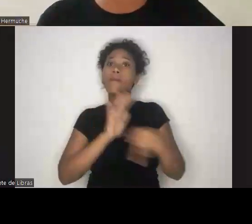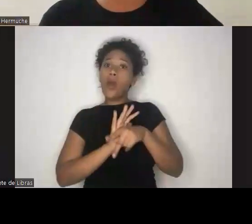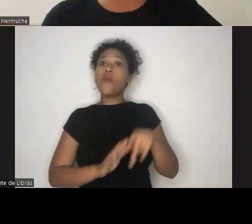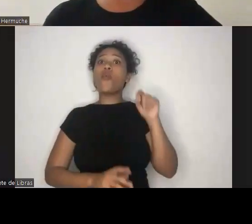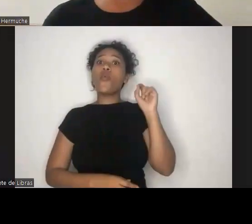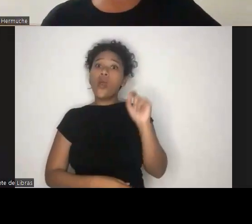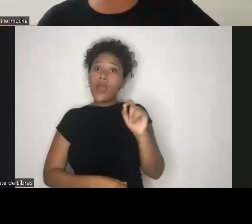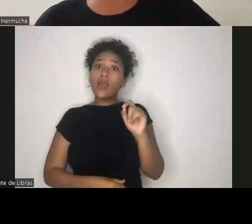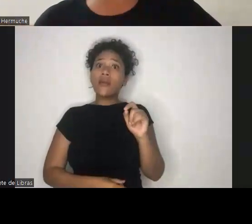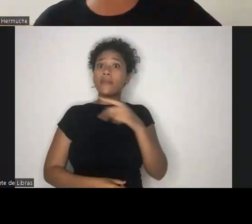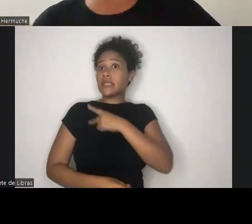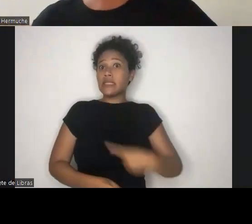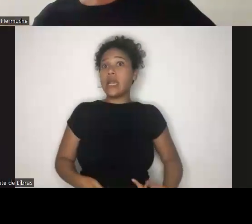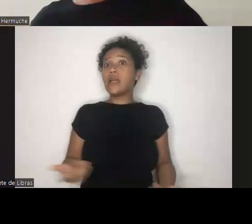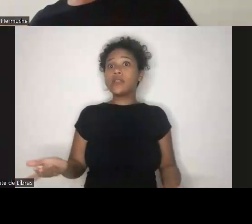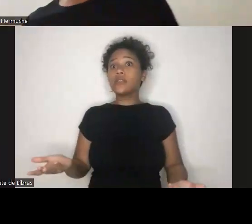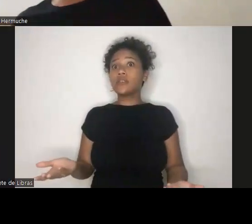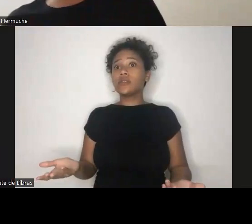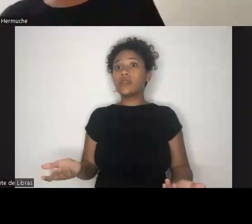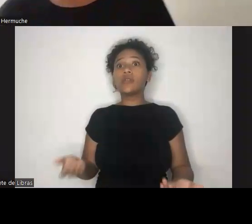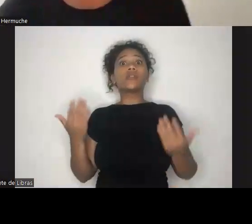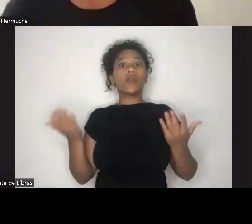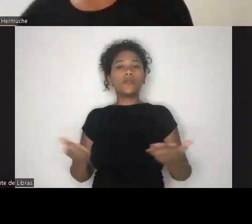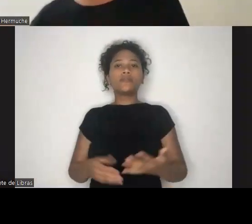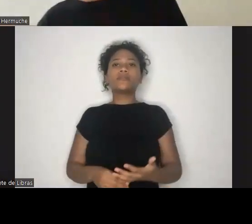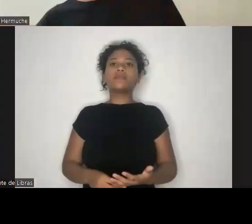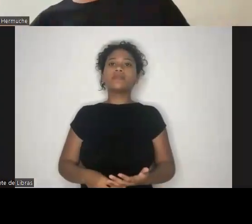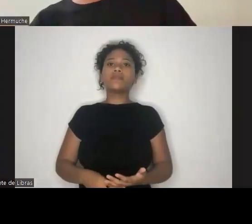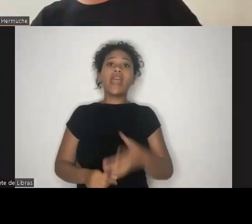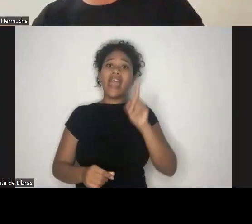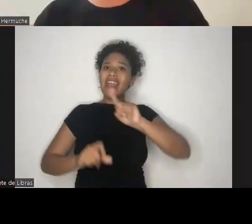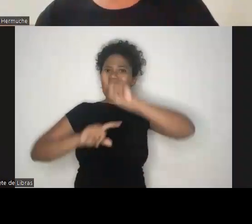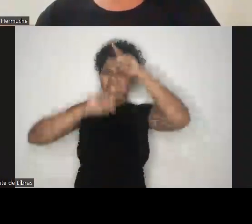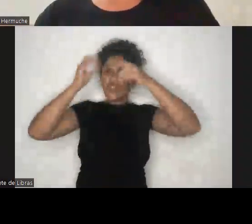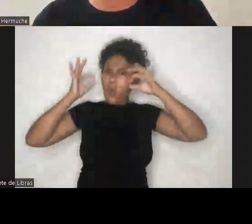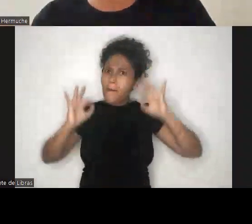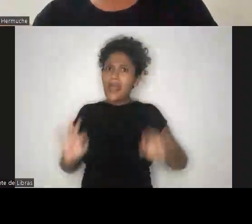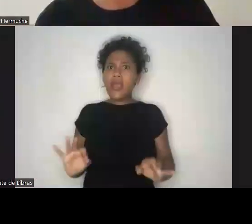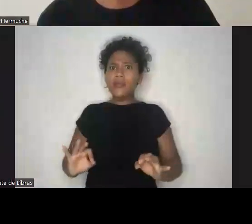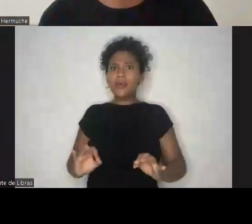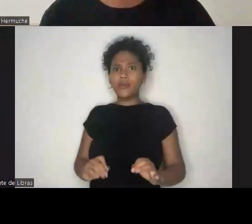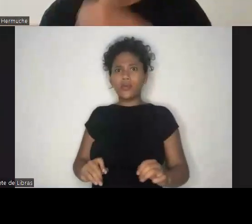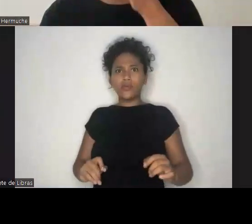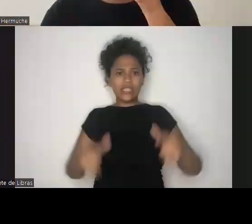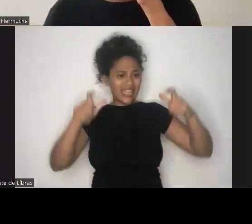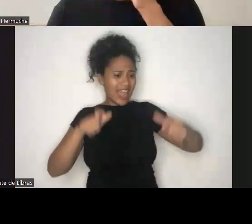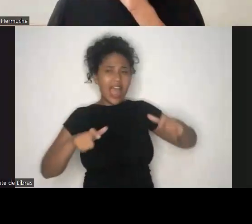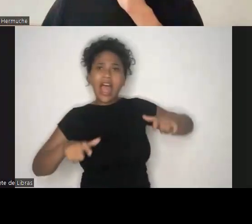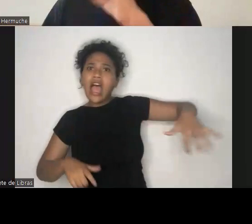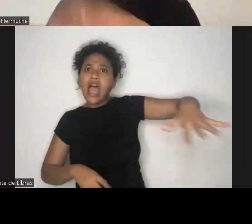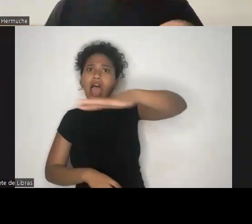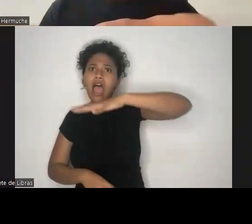por exemplo que a gente fez então você vê que é totalmente criativo mesmo de pegar aquele cenário desenvolver